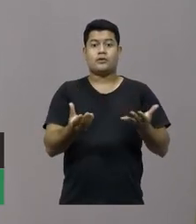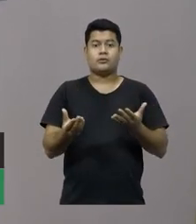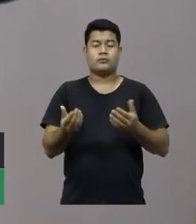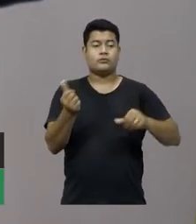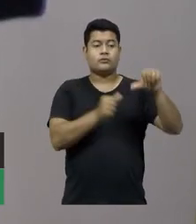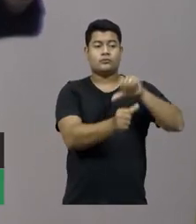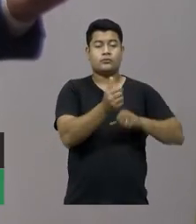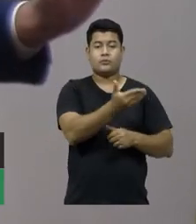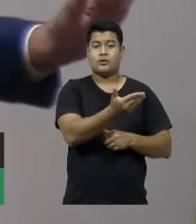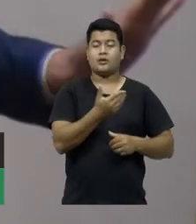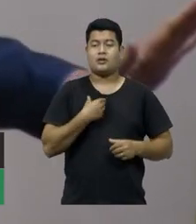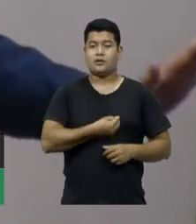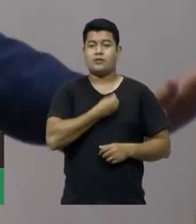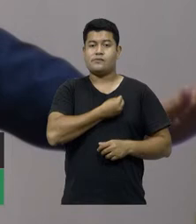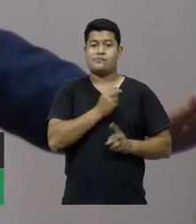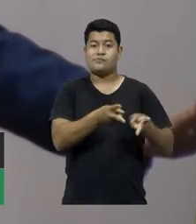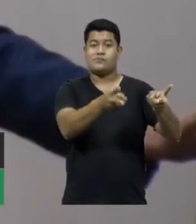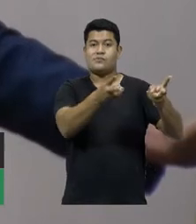Parabéns.